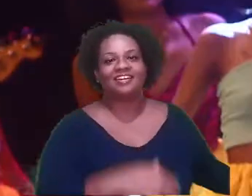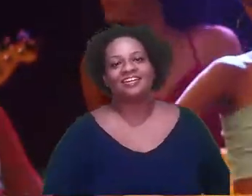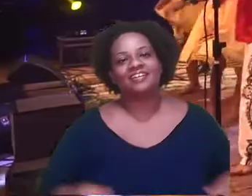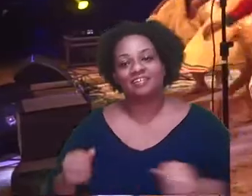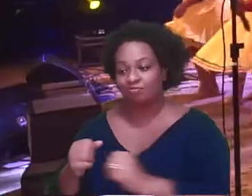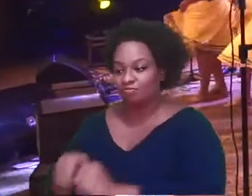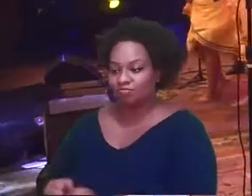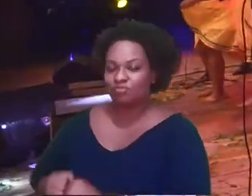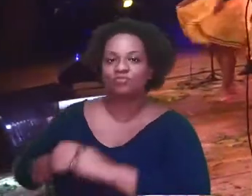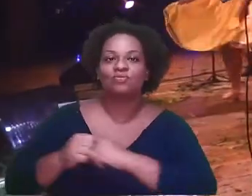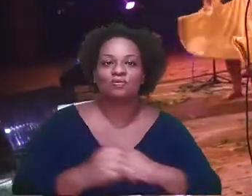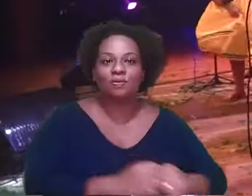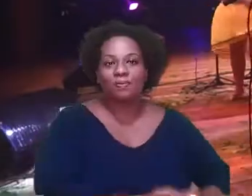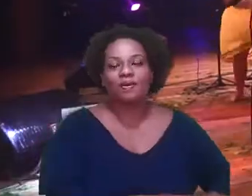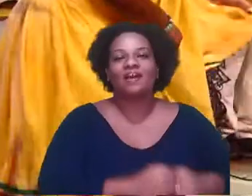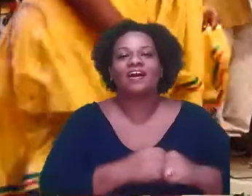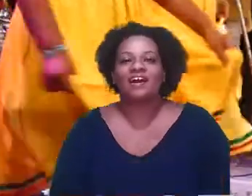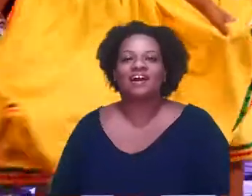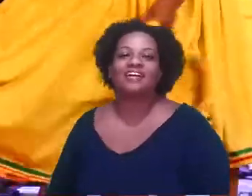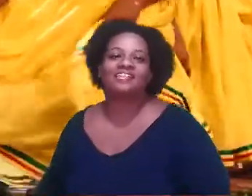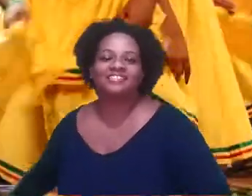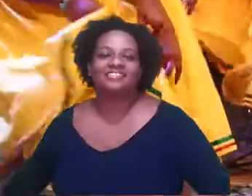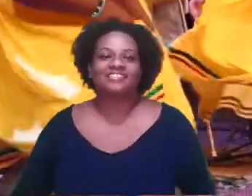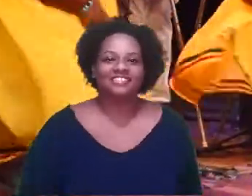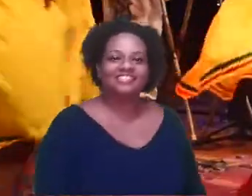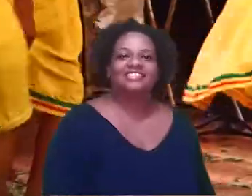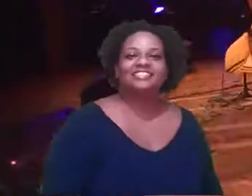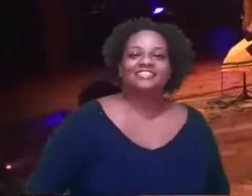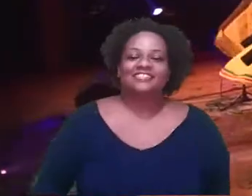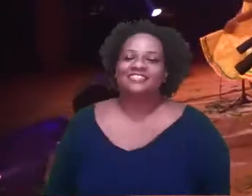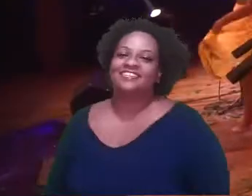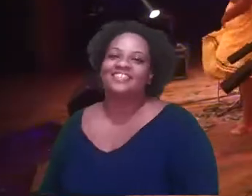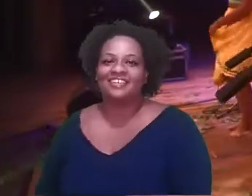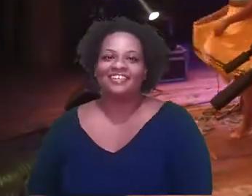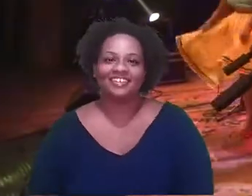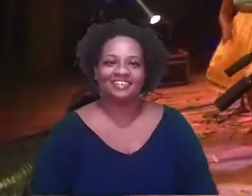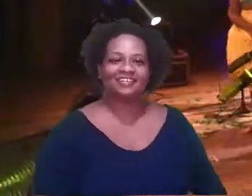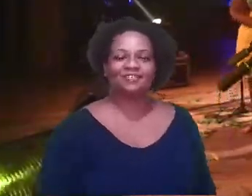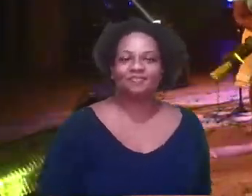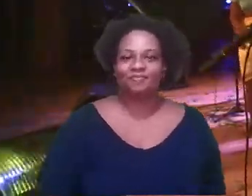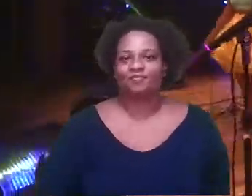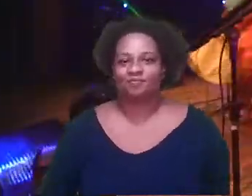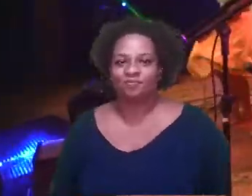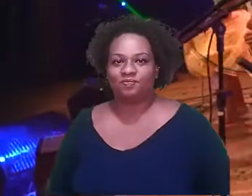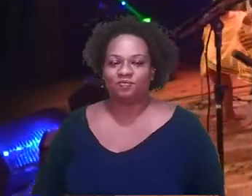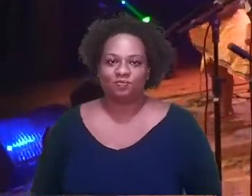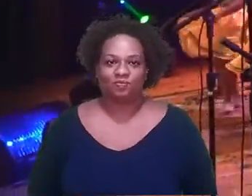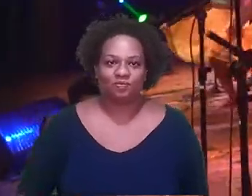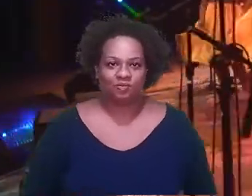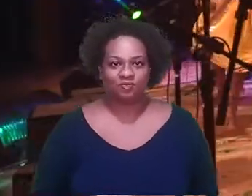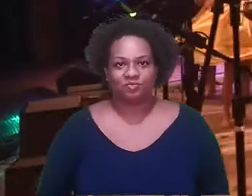Zé Reis, volta a jangada no mar. E vamos embora, Zé Reis, volta a jangada no mar.